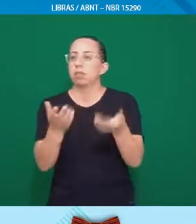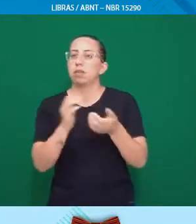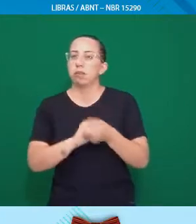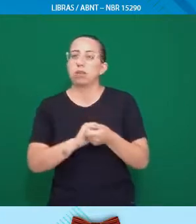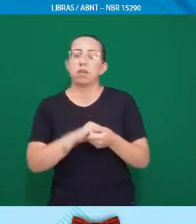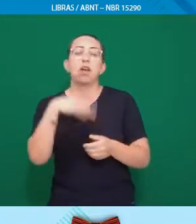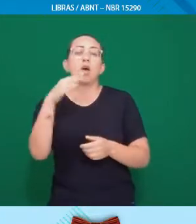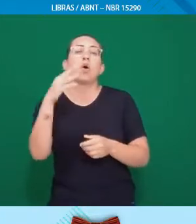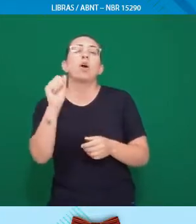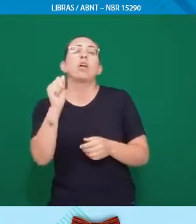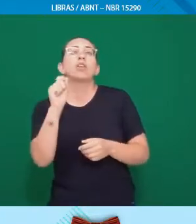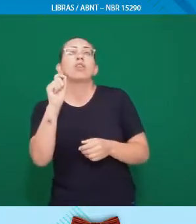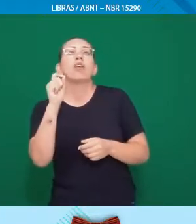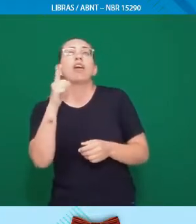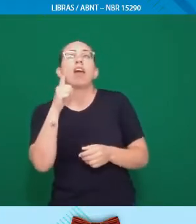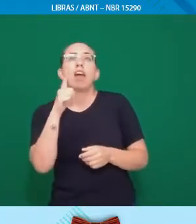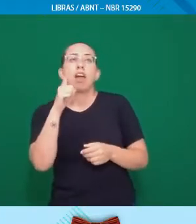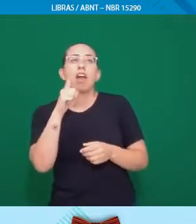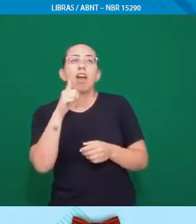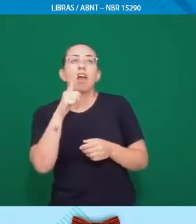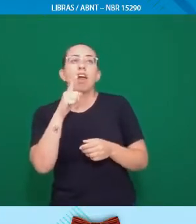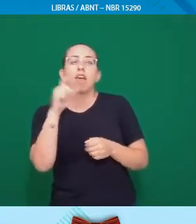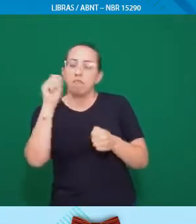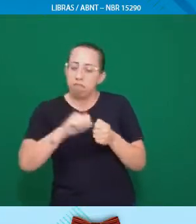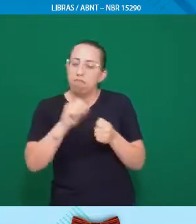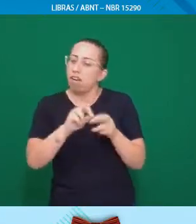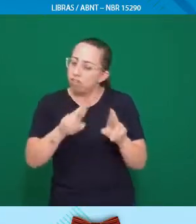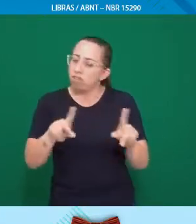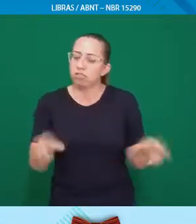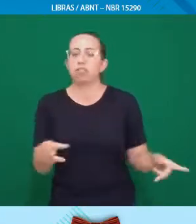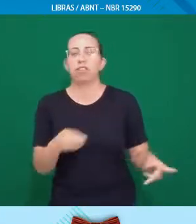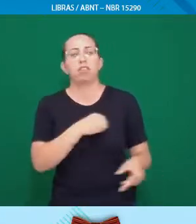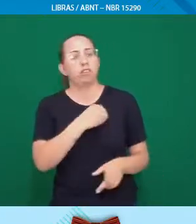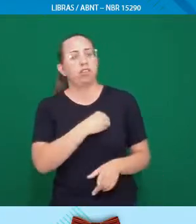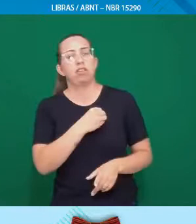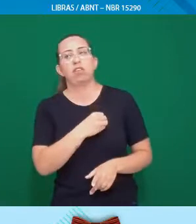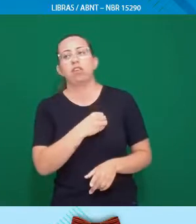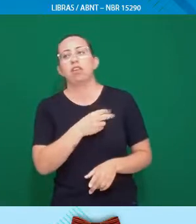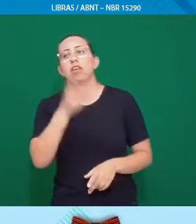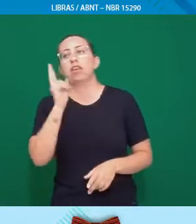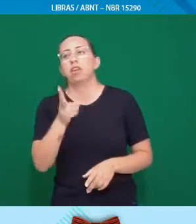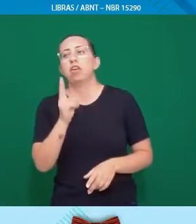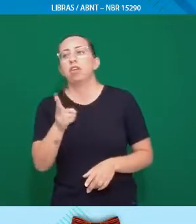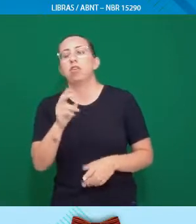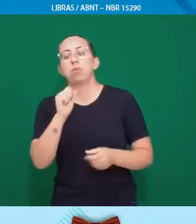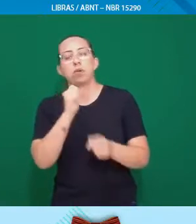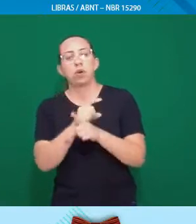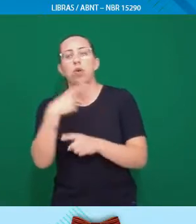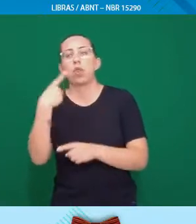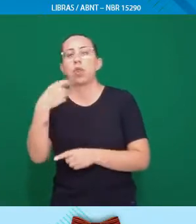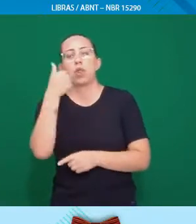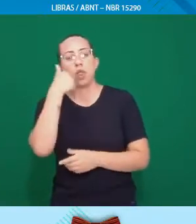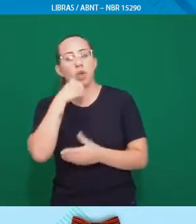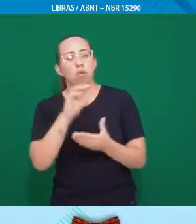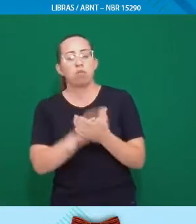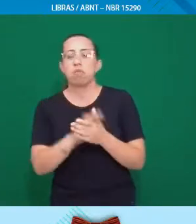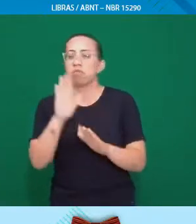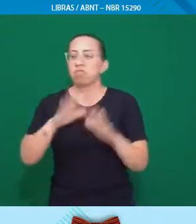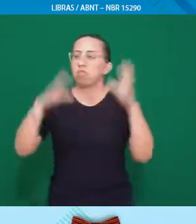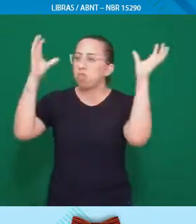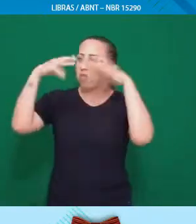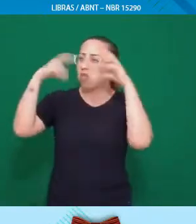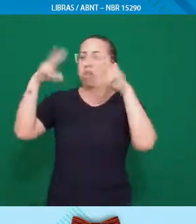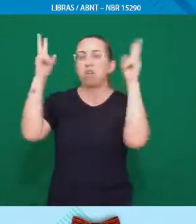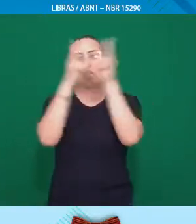algo você faz todo dia se eu encontro ela e a esposa do teu clipe pode estar meio